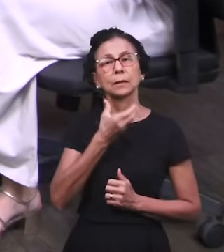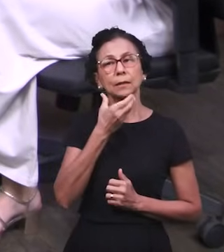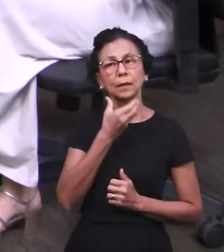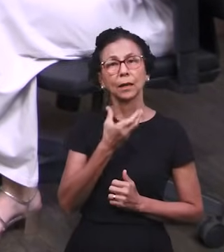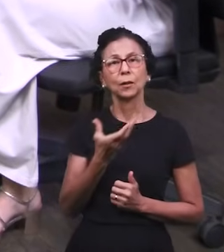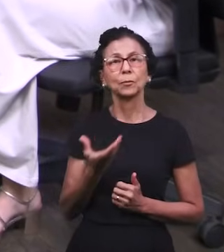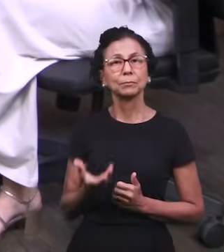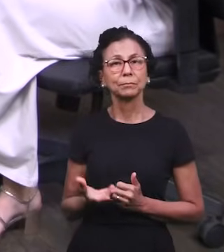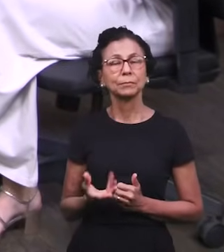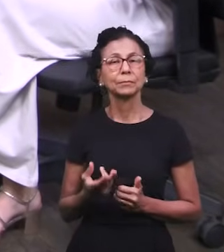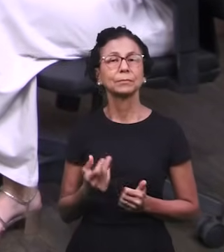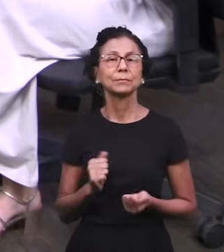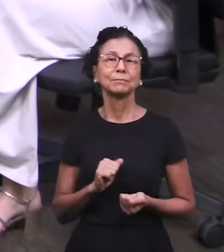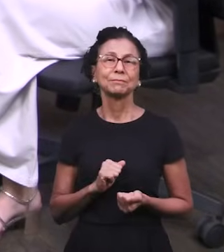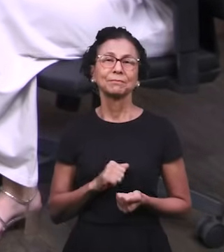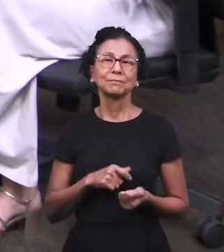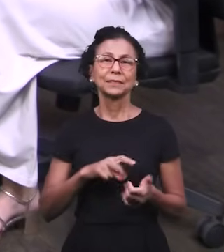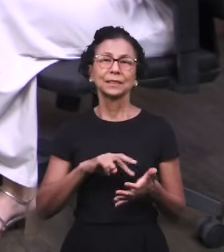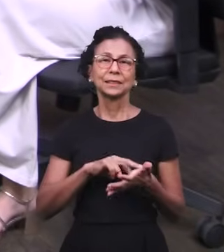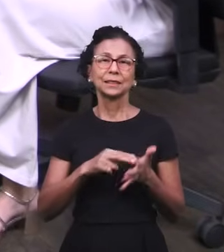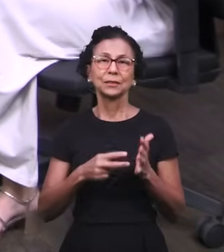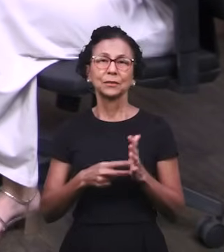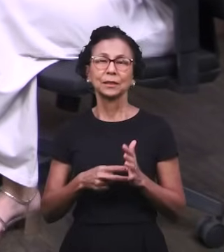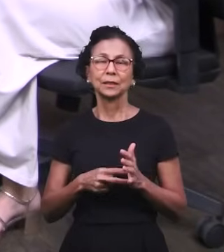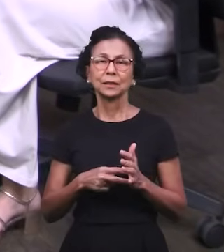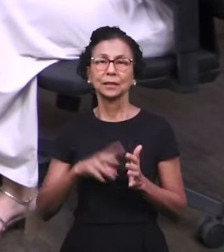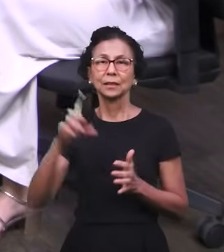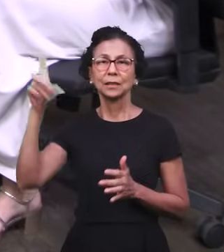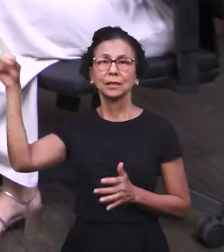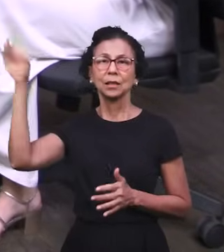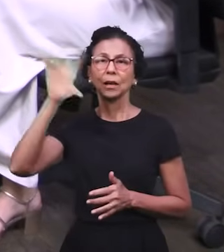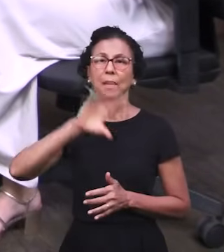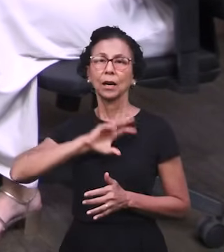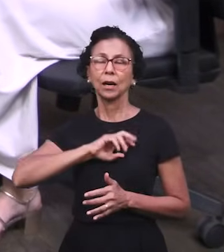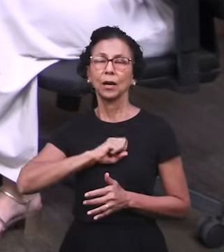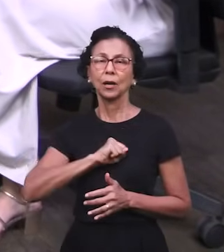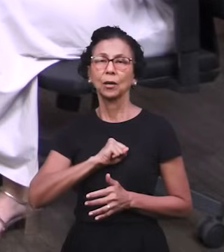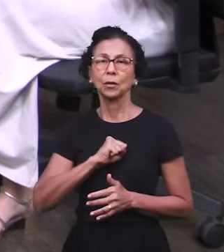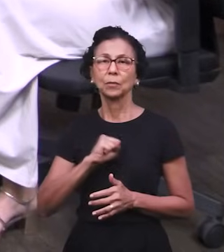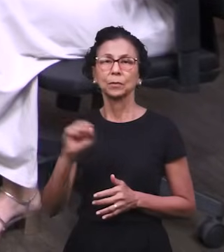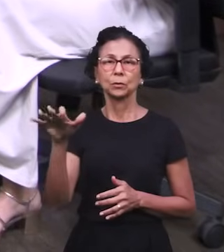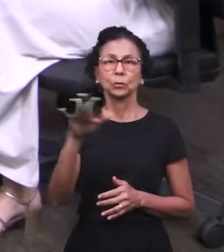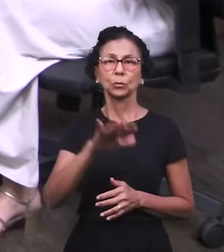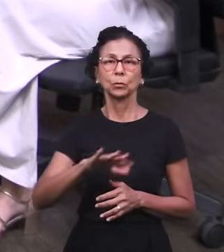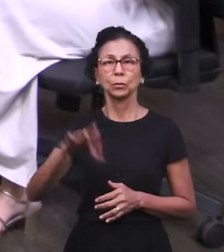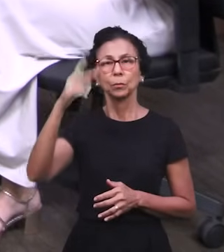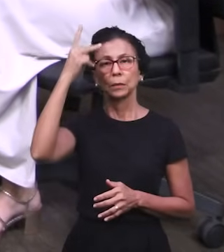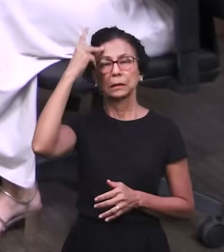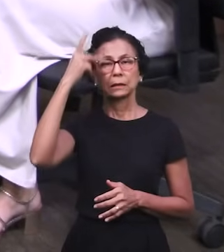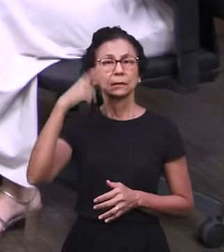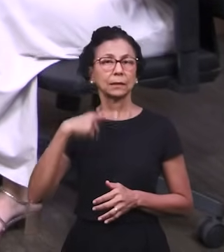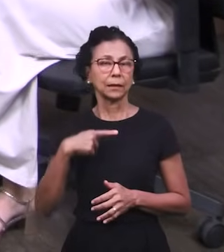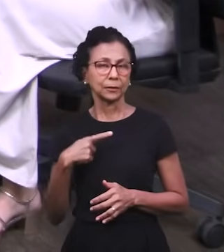Isso amplia muito, né, a compreensão de Natal, porque quando você